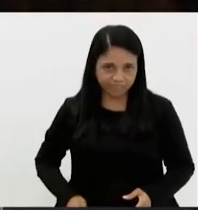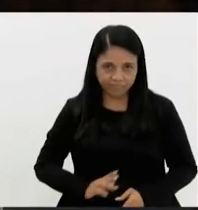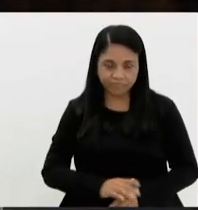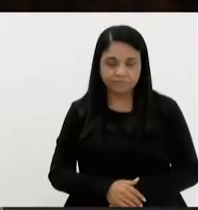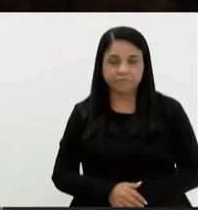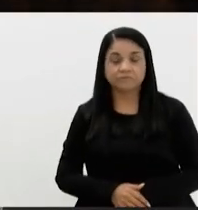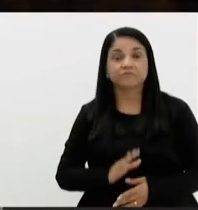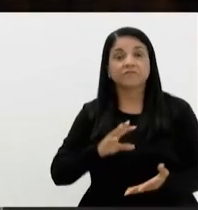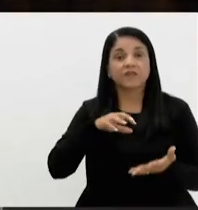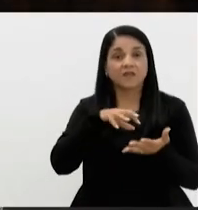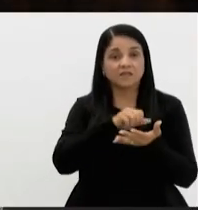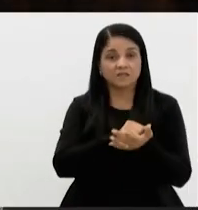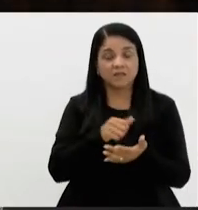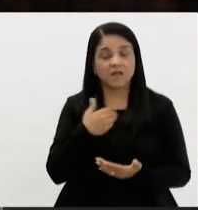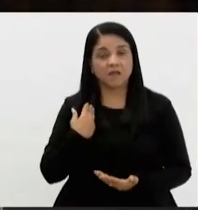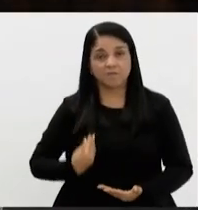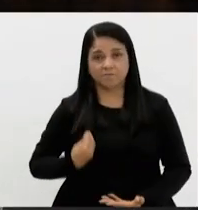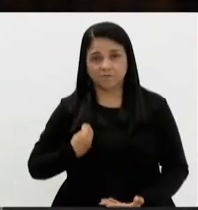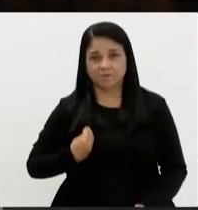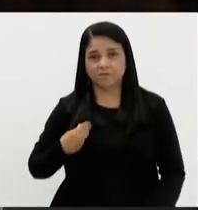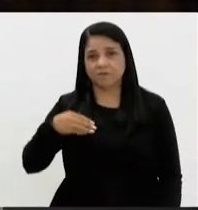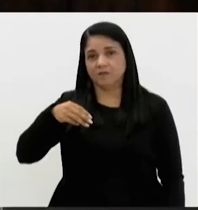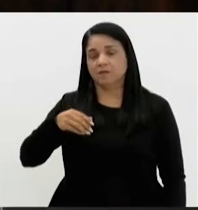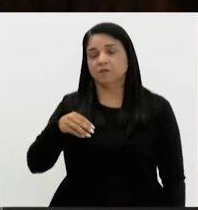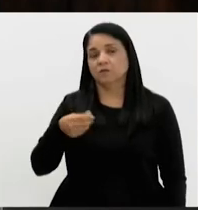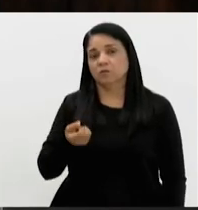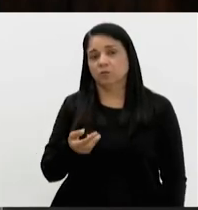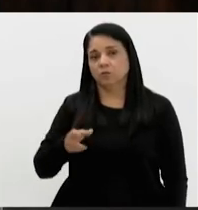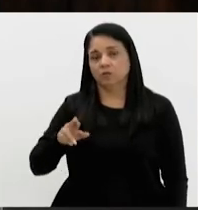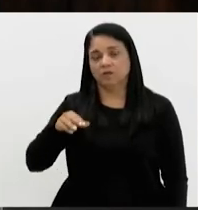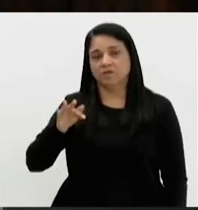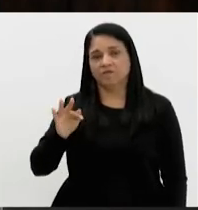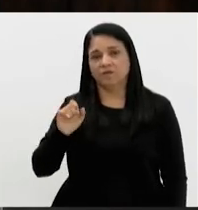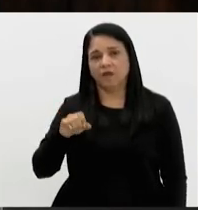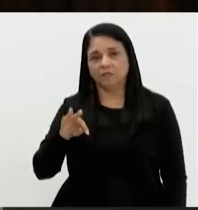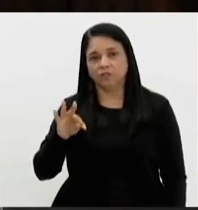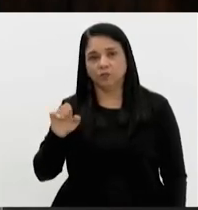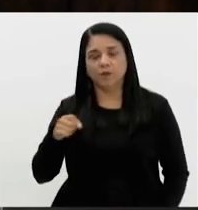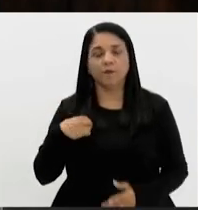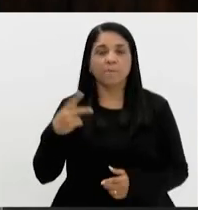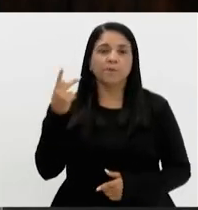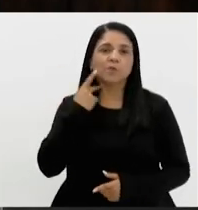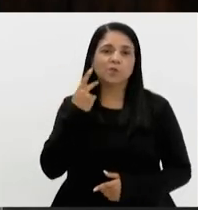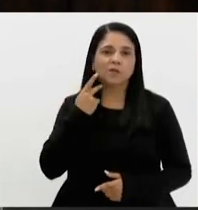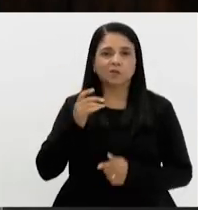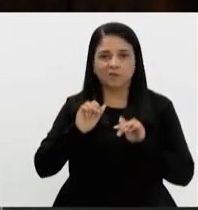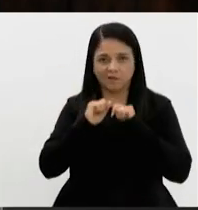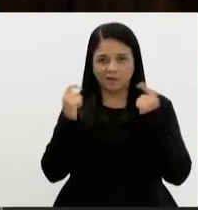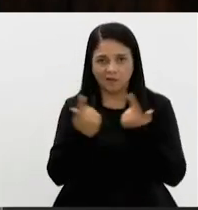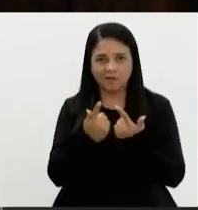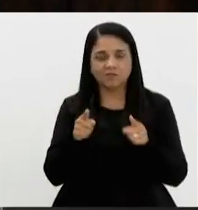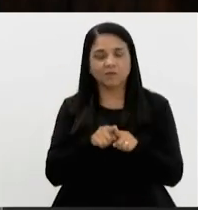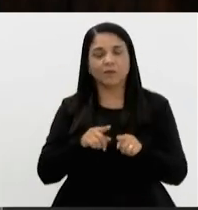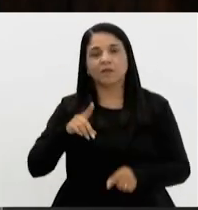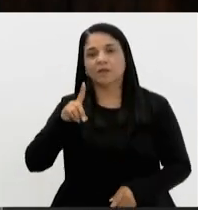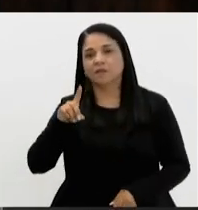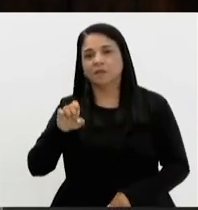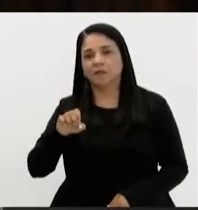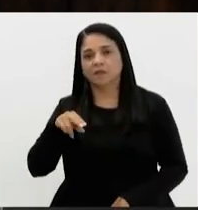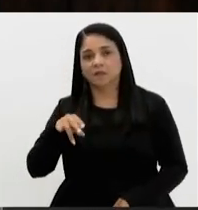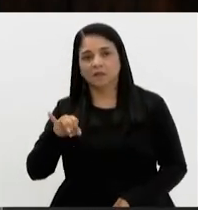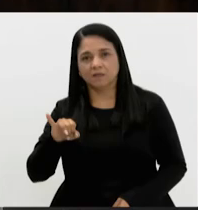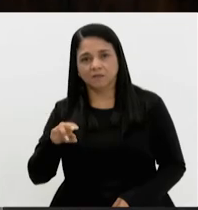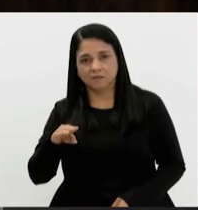da dout Fátima Amaral procuradora da LGE e D Denise amed também procuradora da